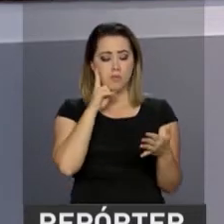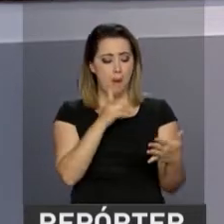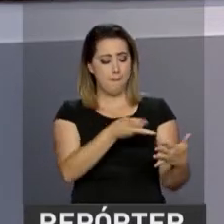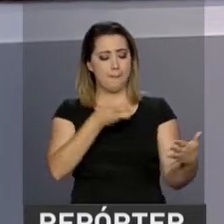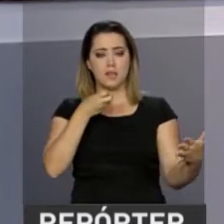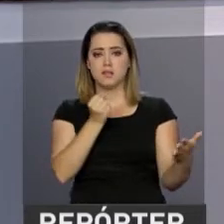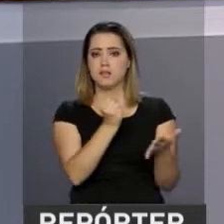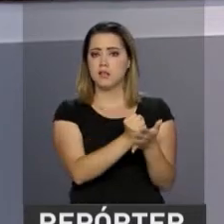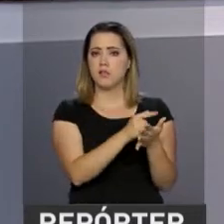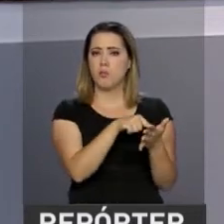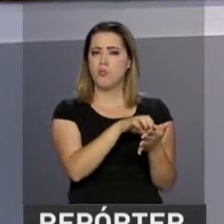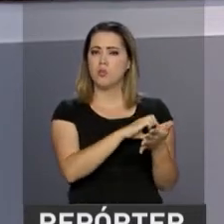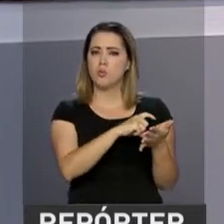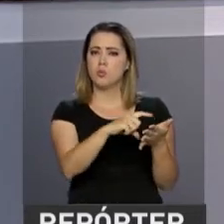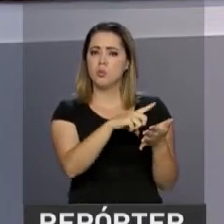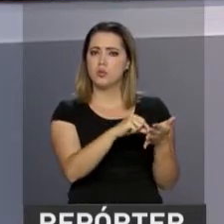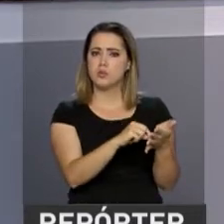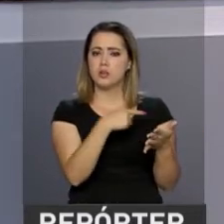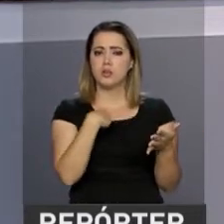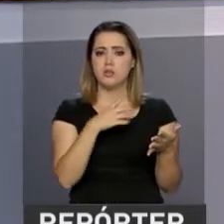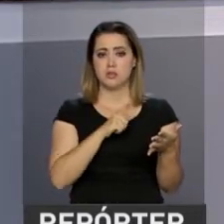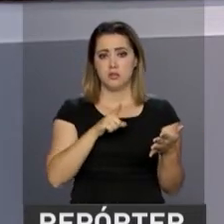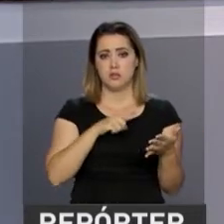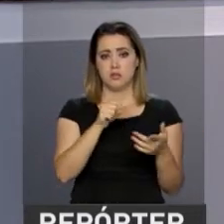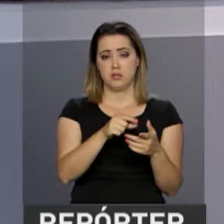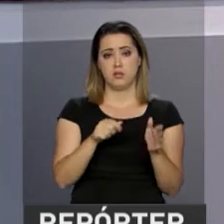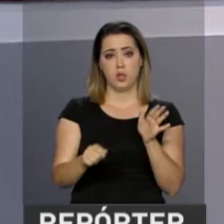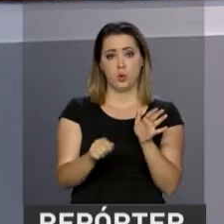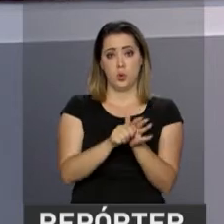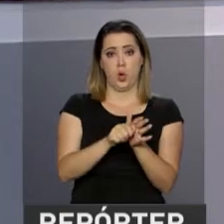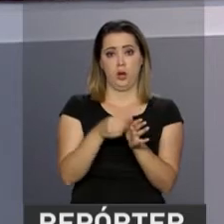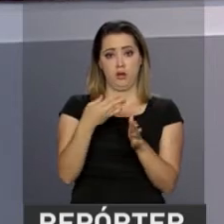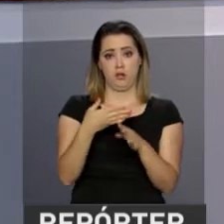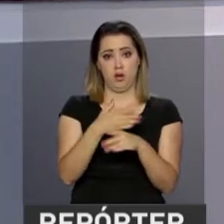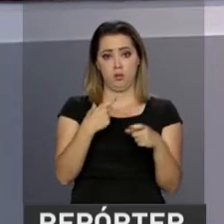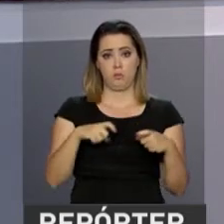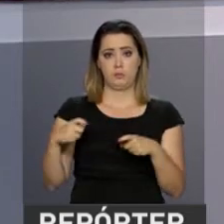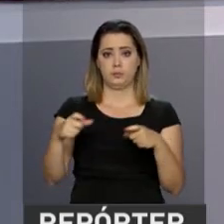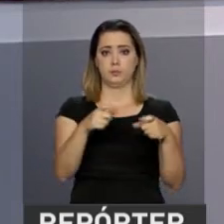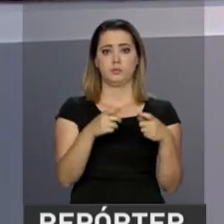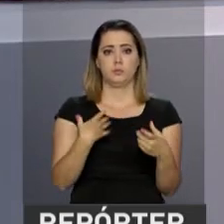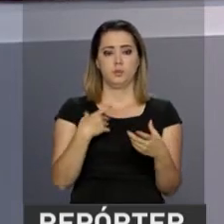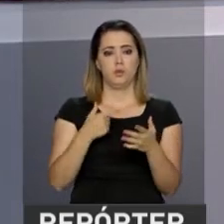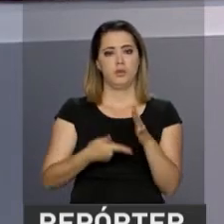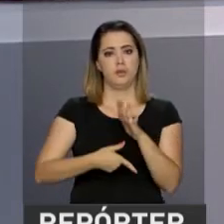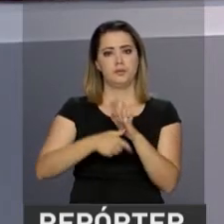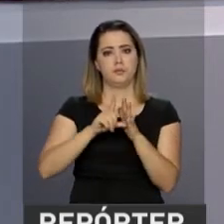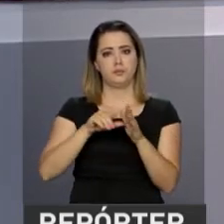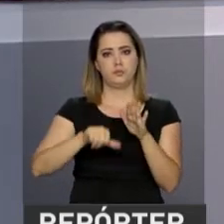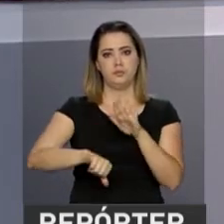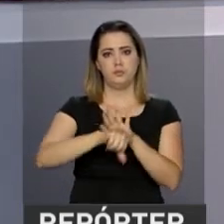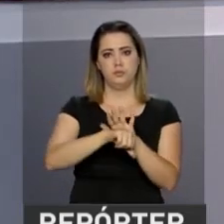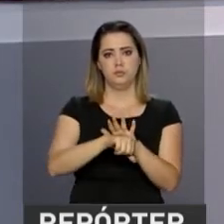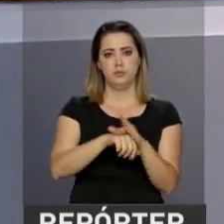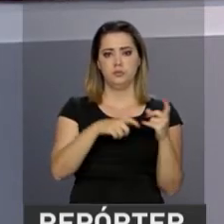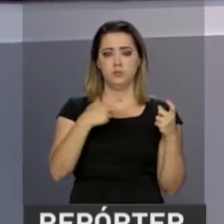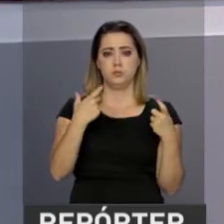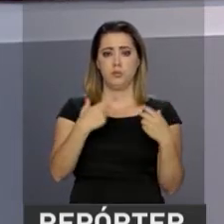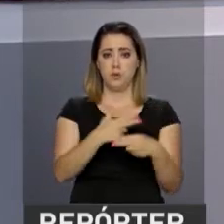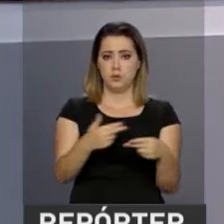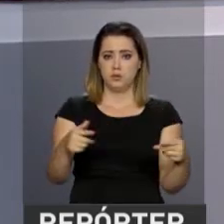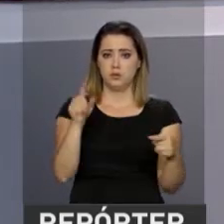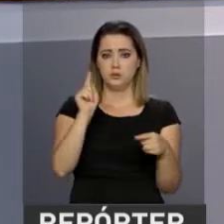com rapidez e precisão a existência de drogas em locais onde foram cometidos crimes o material